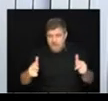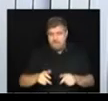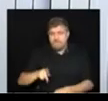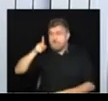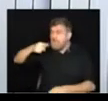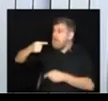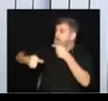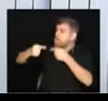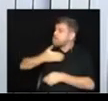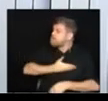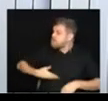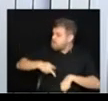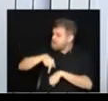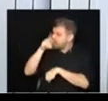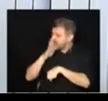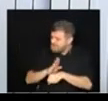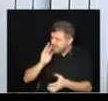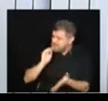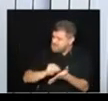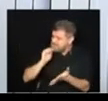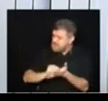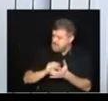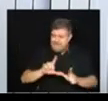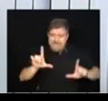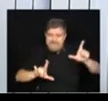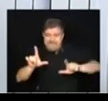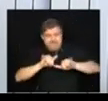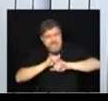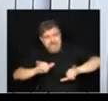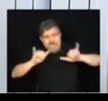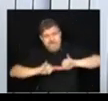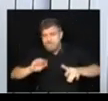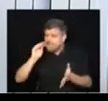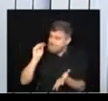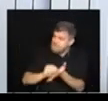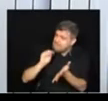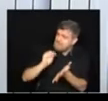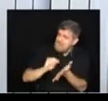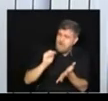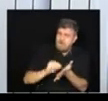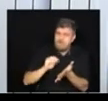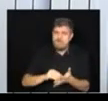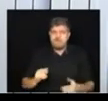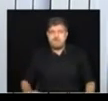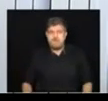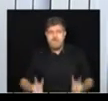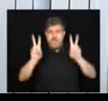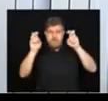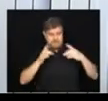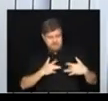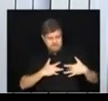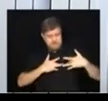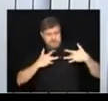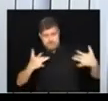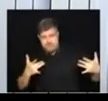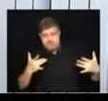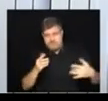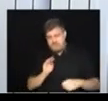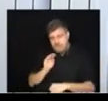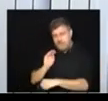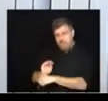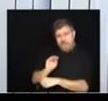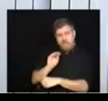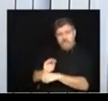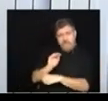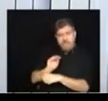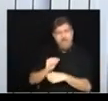públicas aqui no nosso país, campanhas na TV. O senhor acha que é uma questão de solidariedade, de poder ajudar o outro? Como é que a